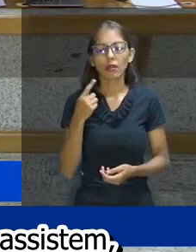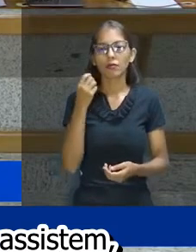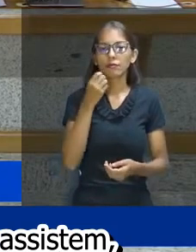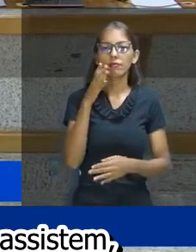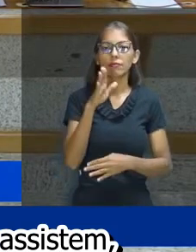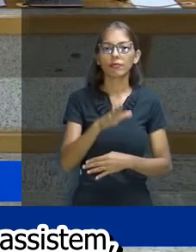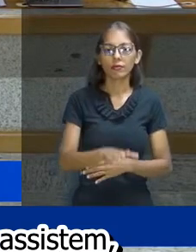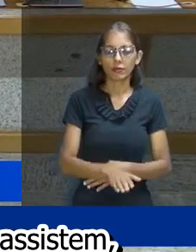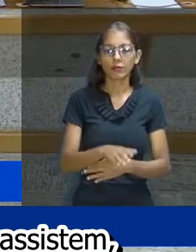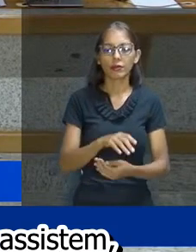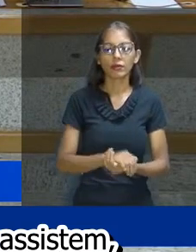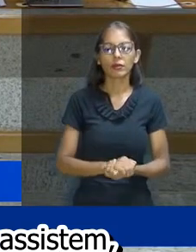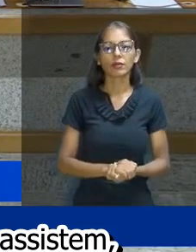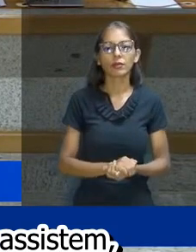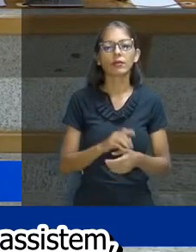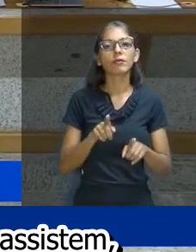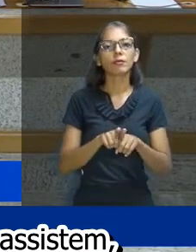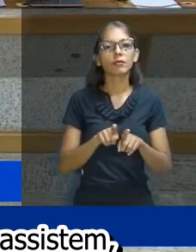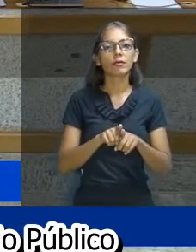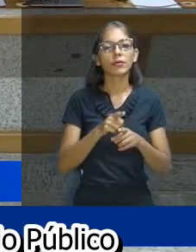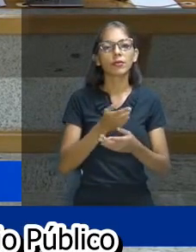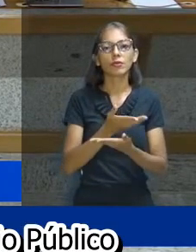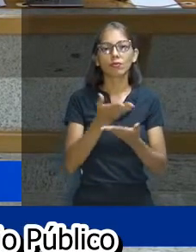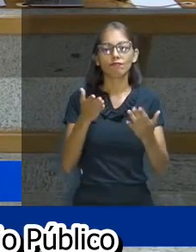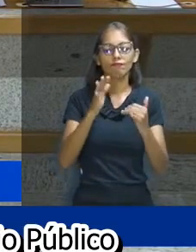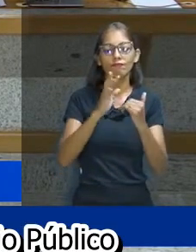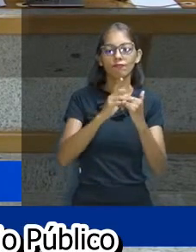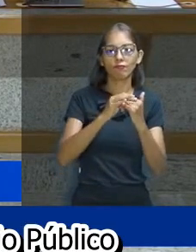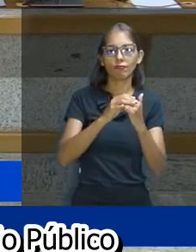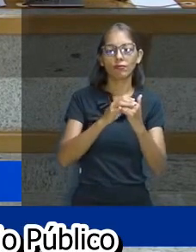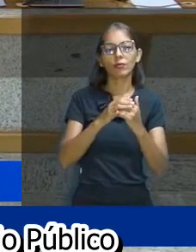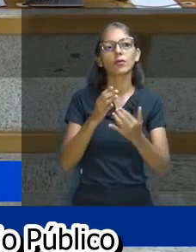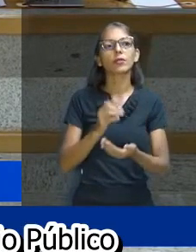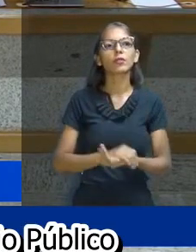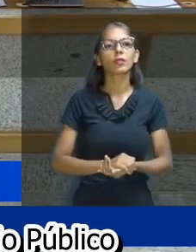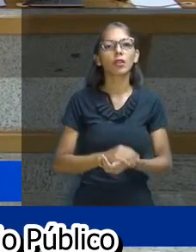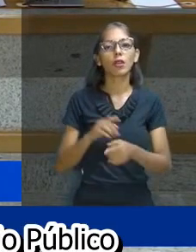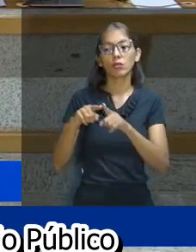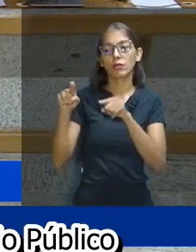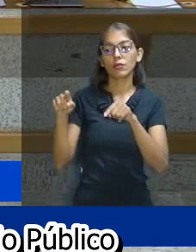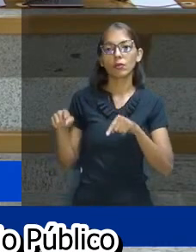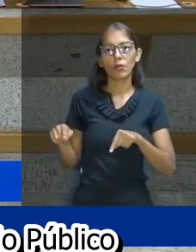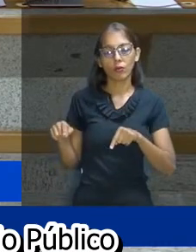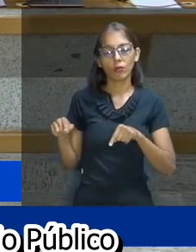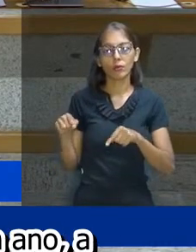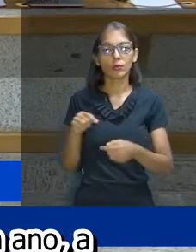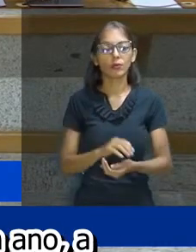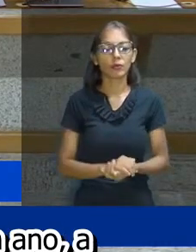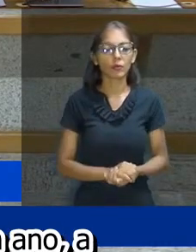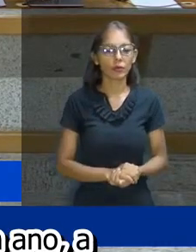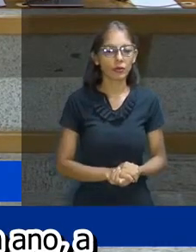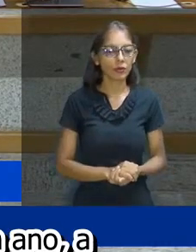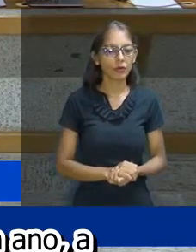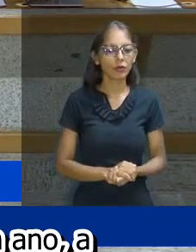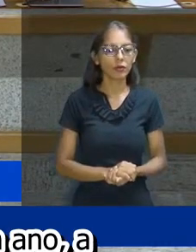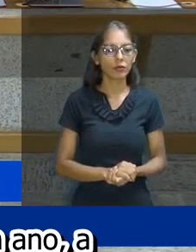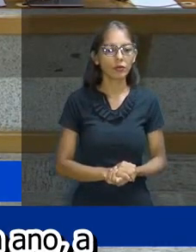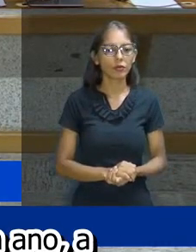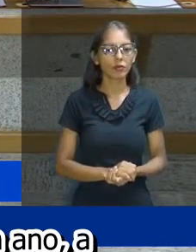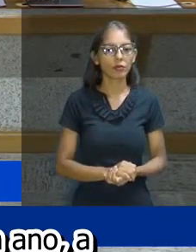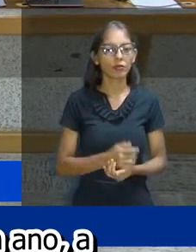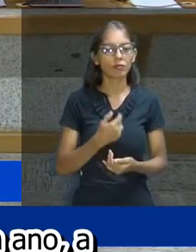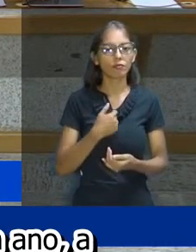tarde a todos que assistem, senhores e servidores também. Em nome do Ministério Público, eu queria deixar registrado